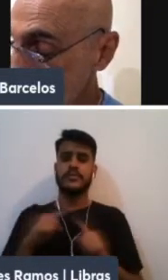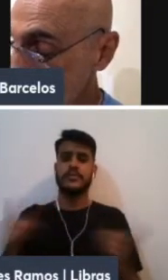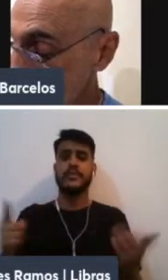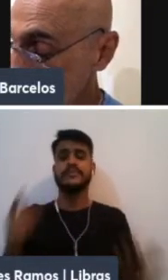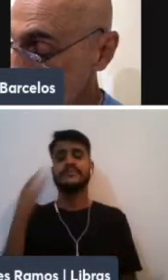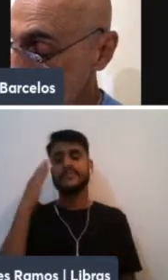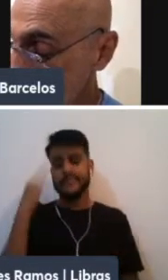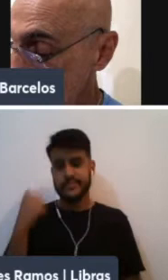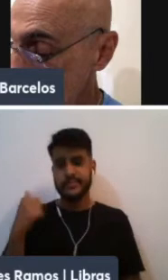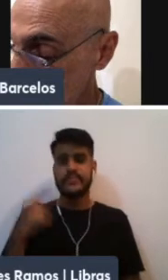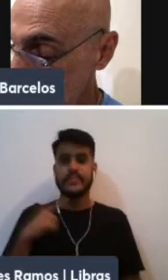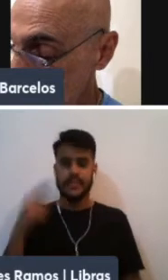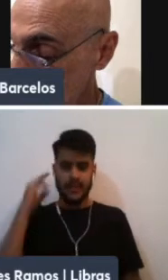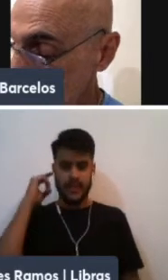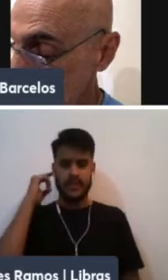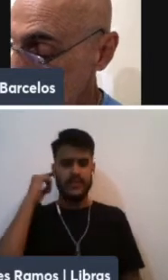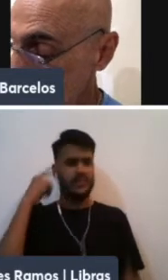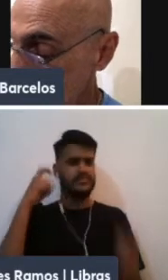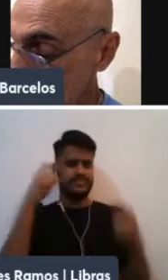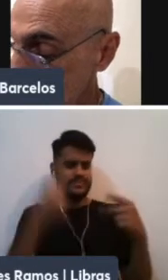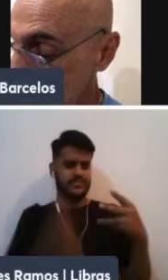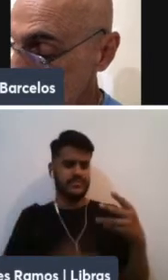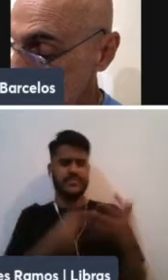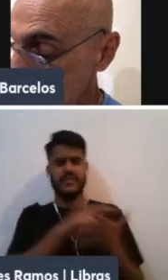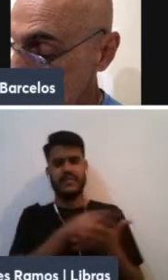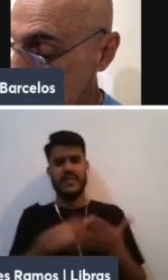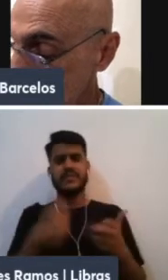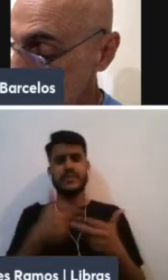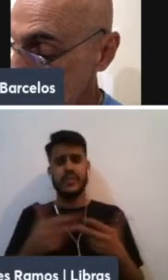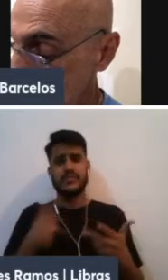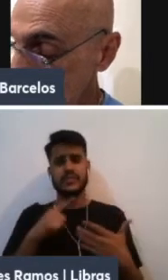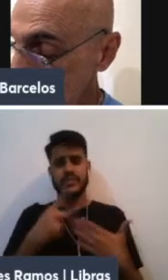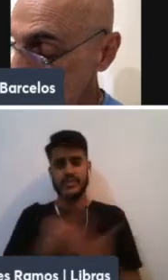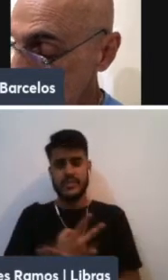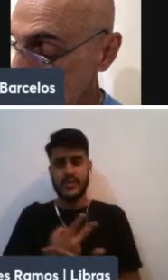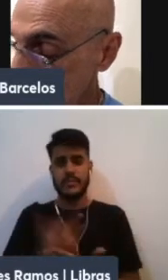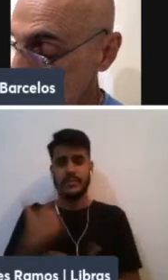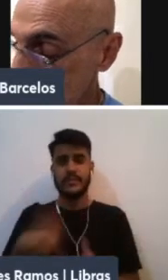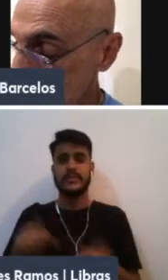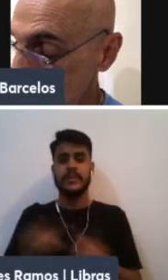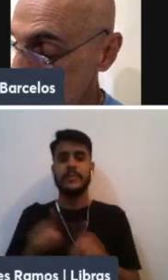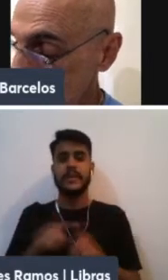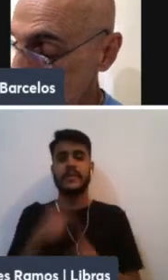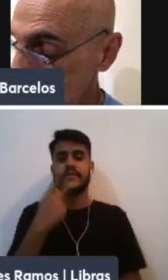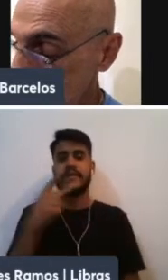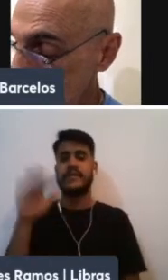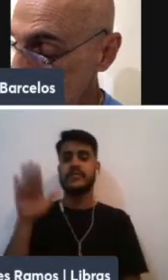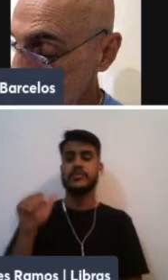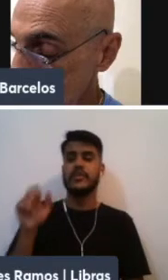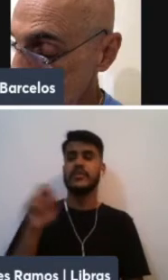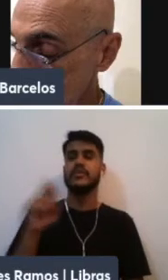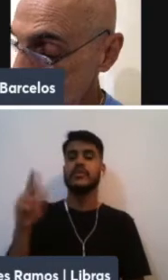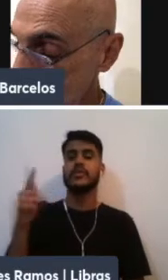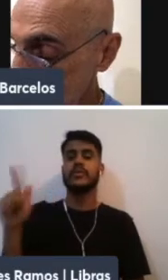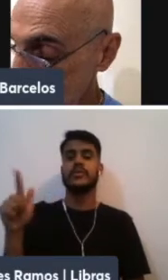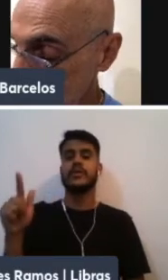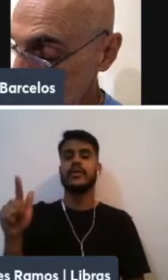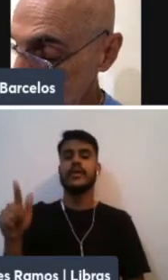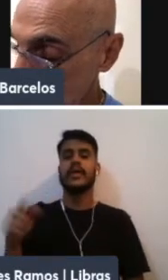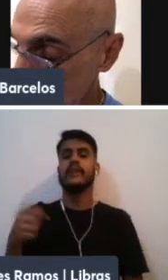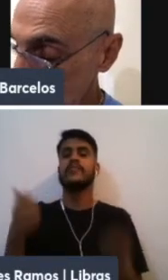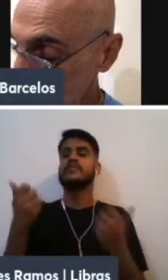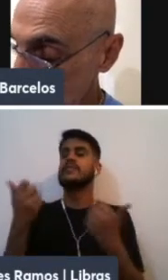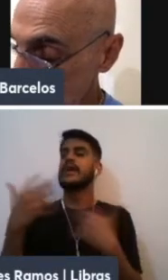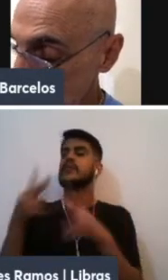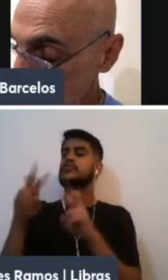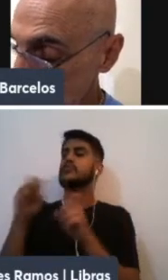do Sol, teve outra coisa. E foi um grupo também que ele chamava outra coisa, porque na época ele não queria discutir só política, ele queria discutir